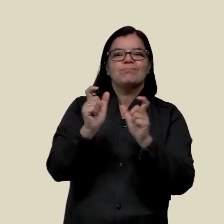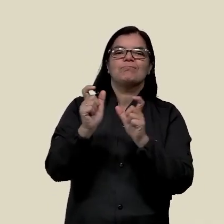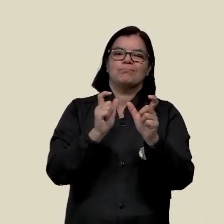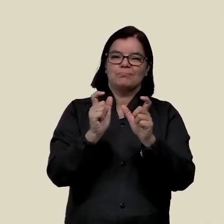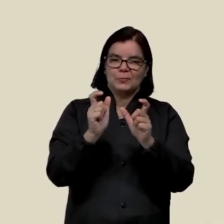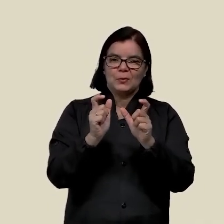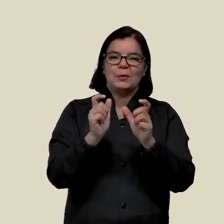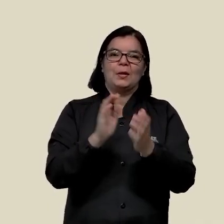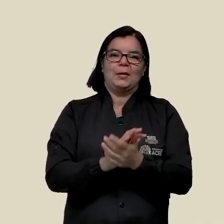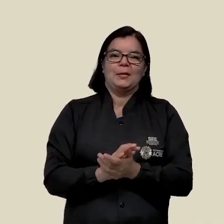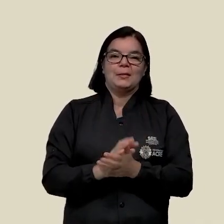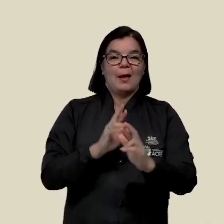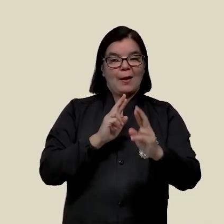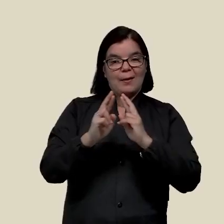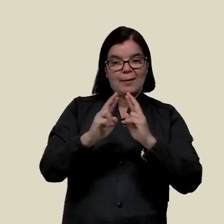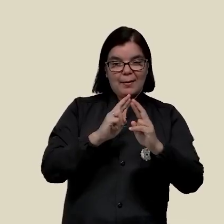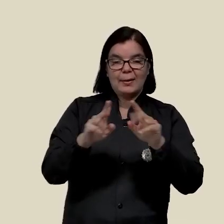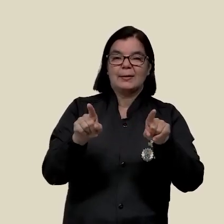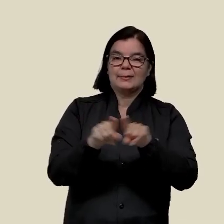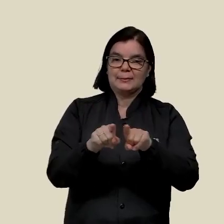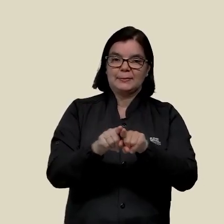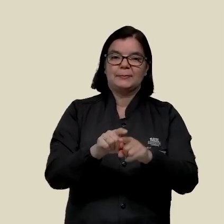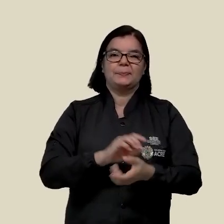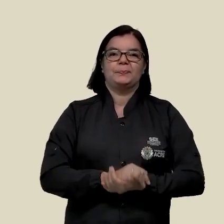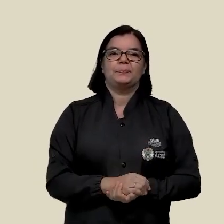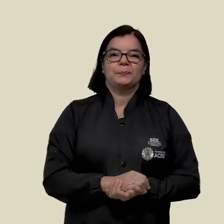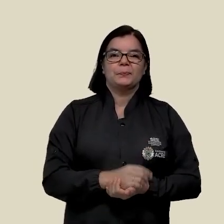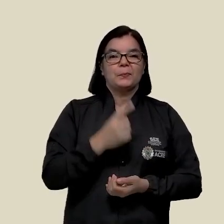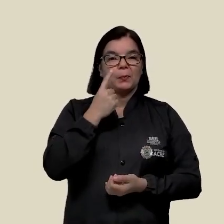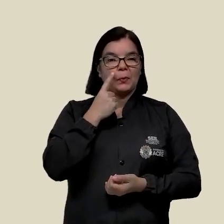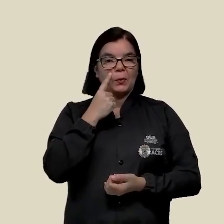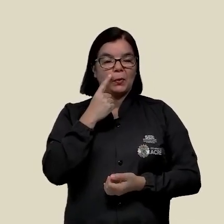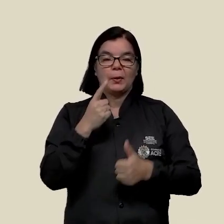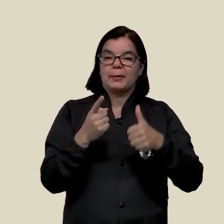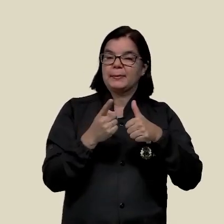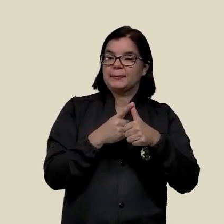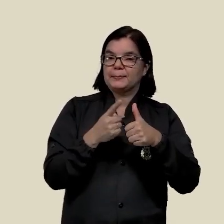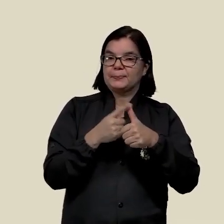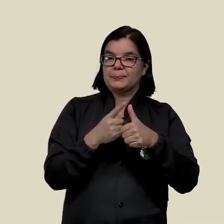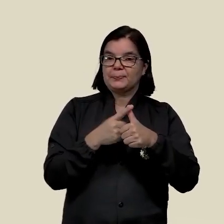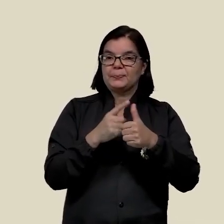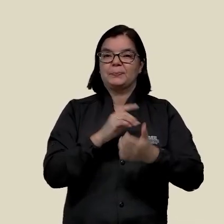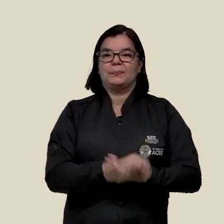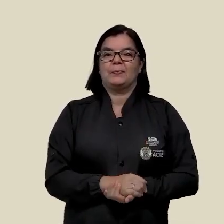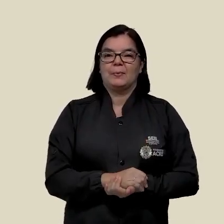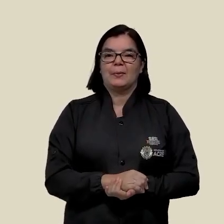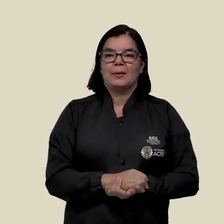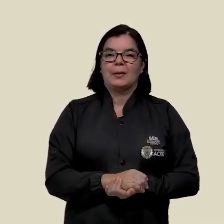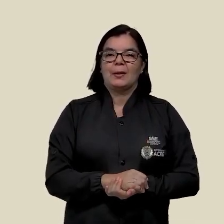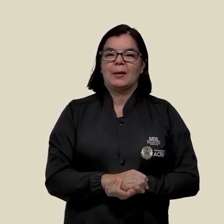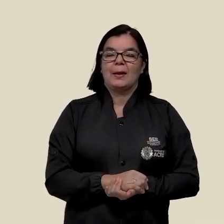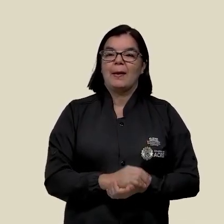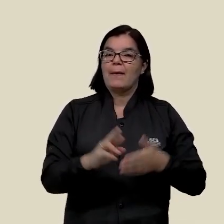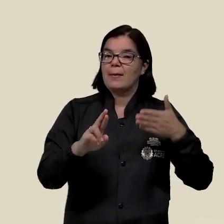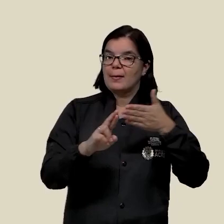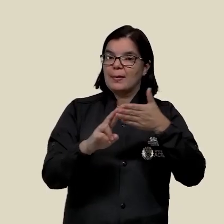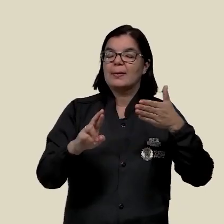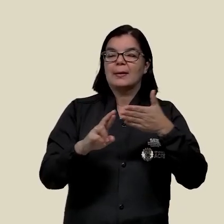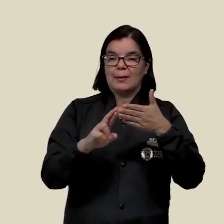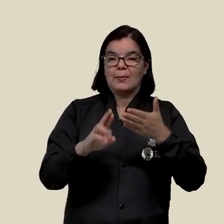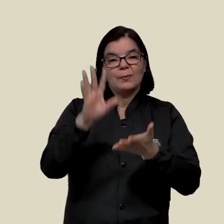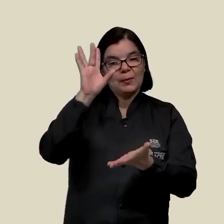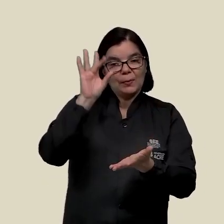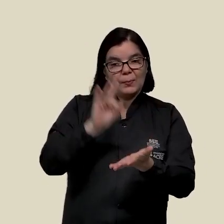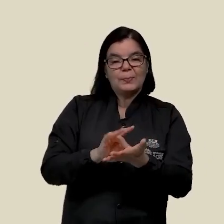aí relacionadas a ela. Vamos lá, a dica número 1 diz o seguinte: refere-se